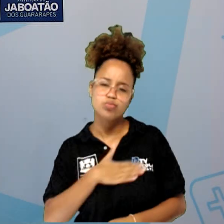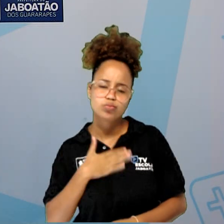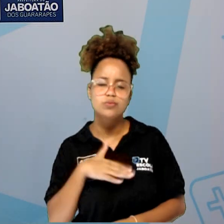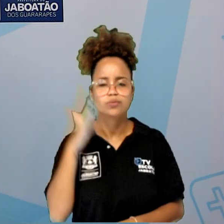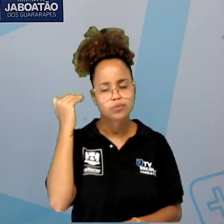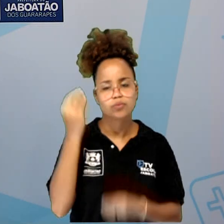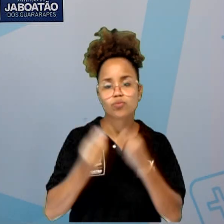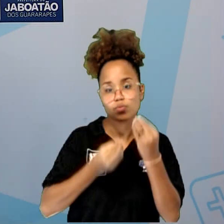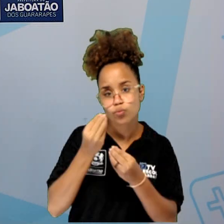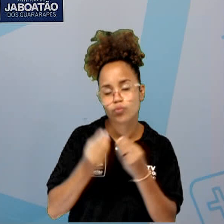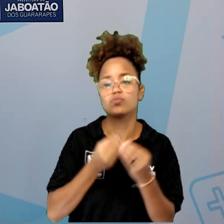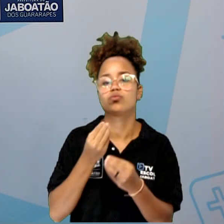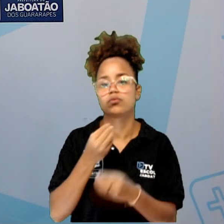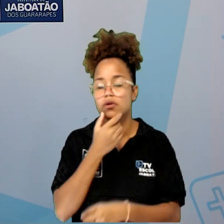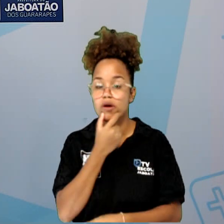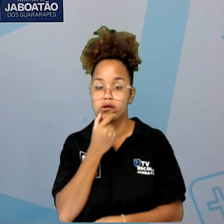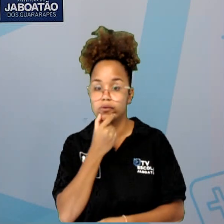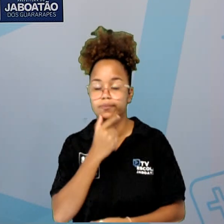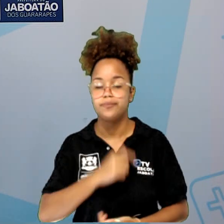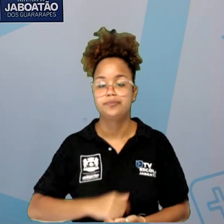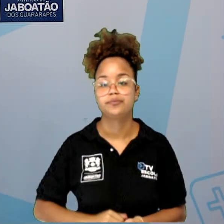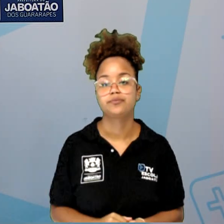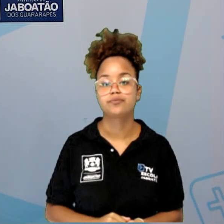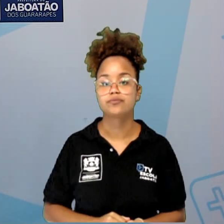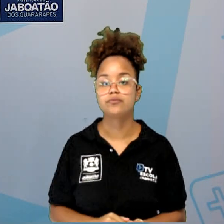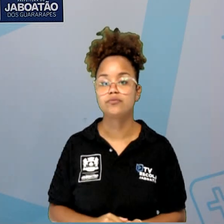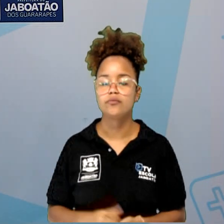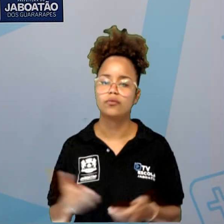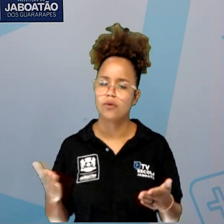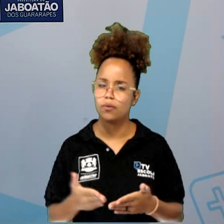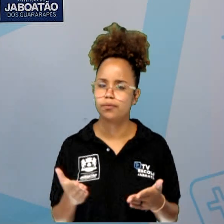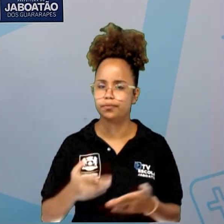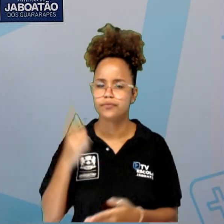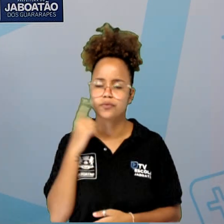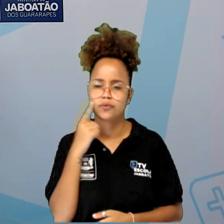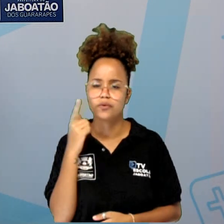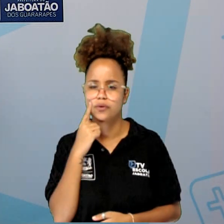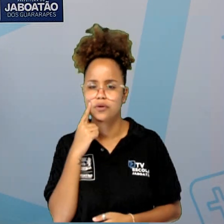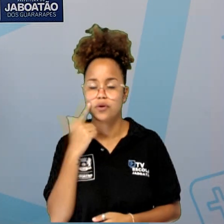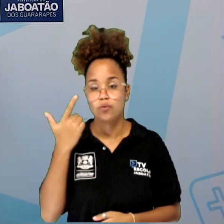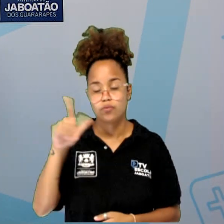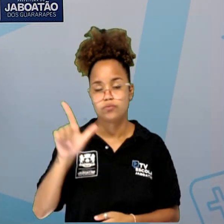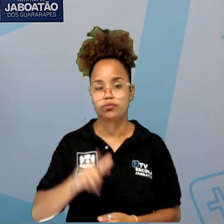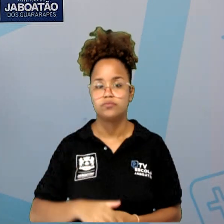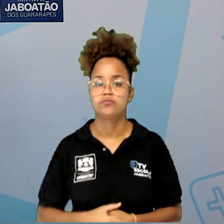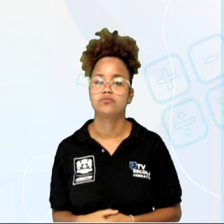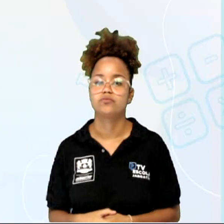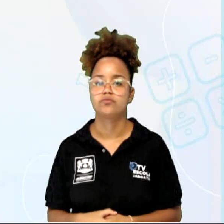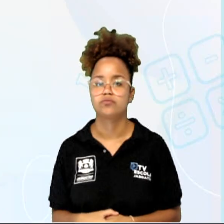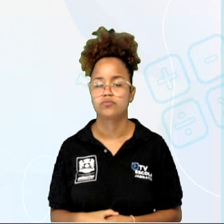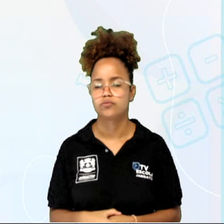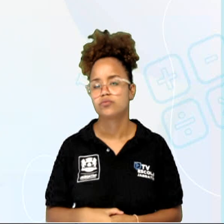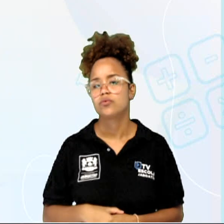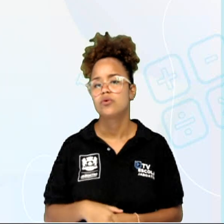a tradução dessa palavra. Vamos dar uma olhada nessa próxima situação. How do you